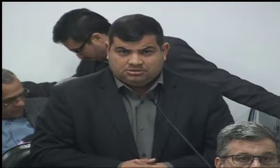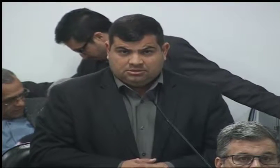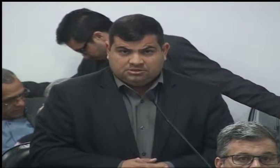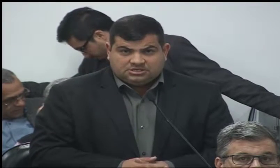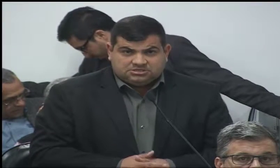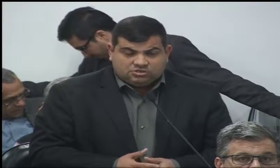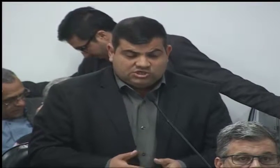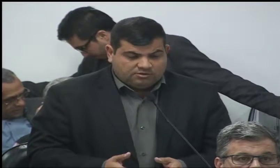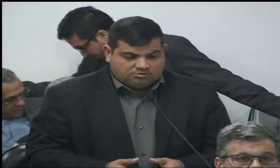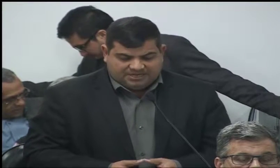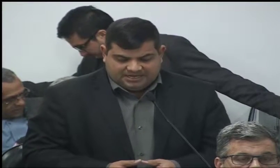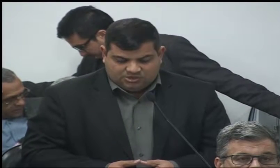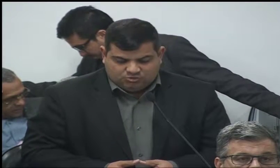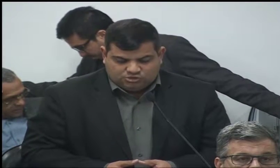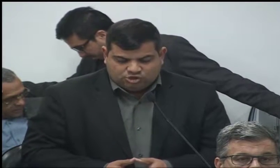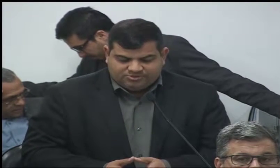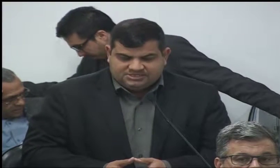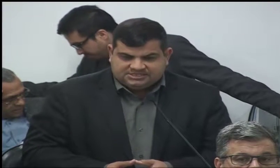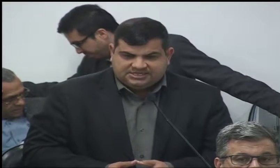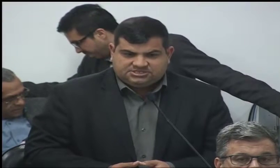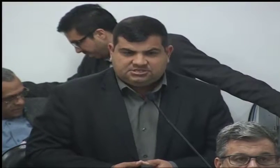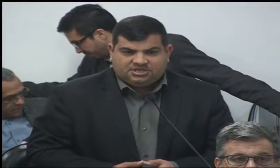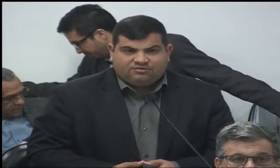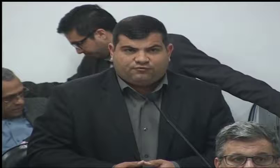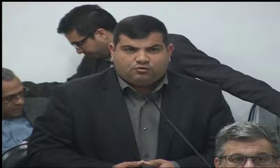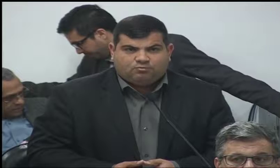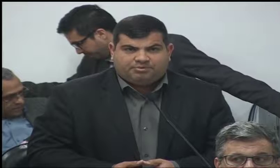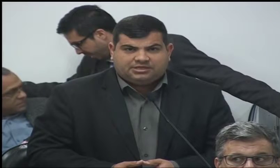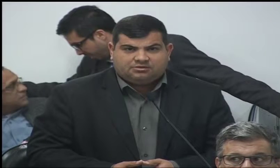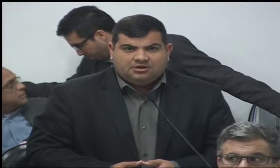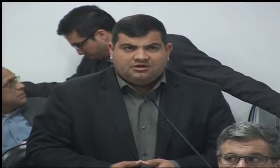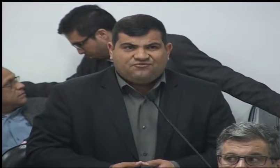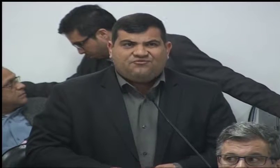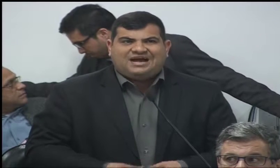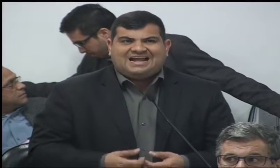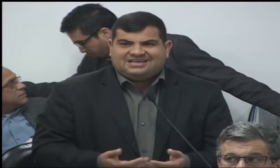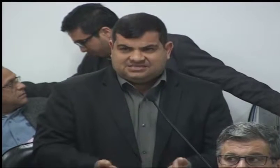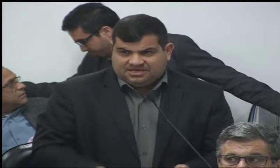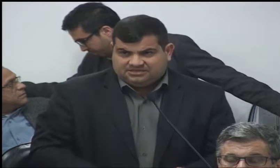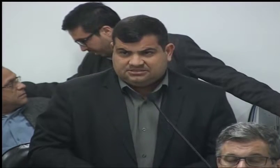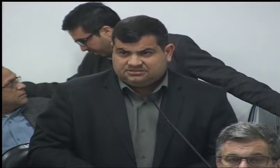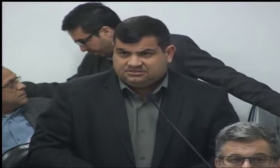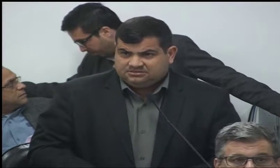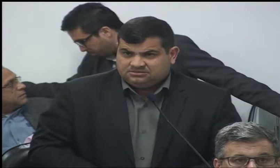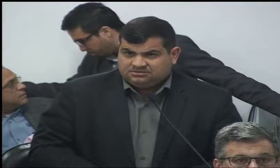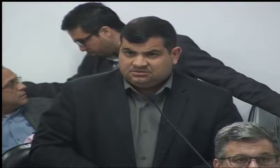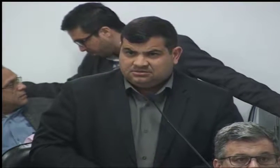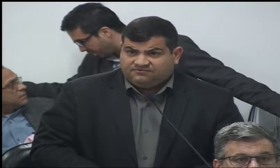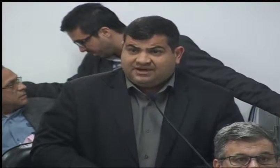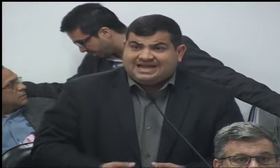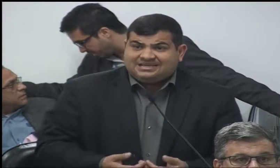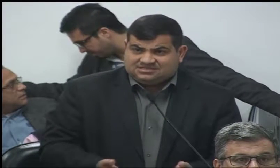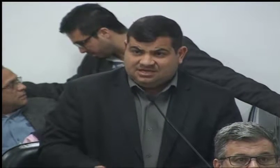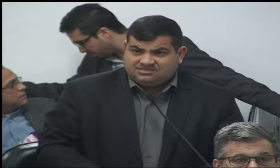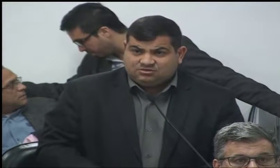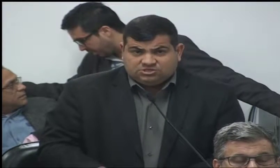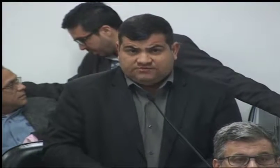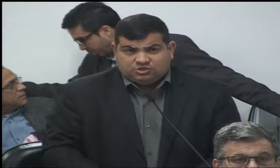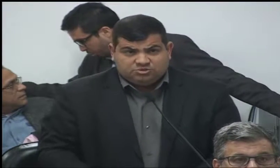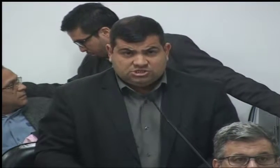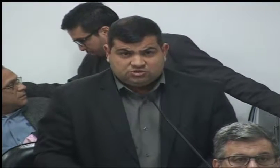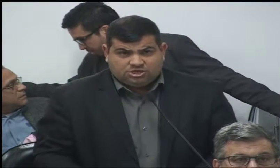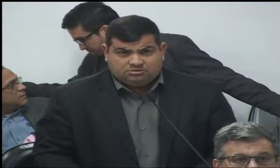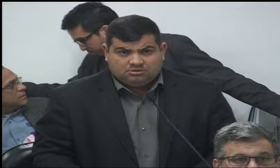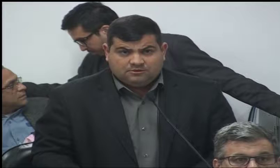passou. Se nós formos pegar aqui o ano de 2017 inteiro, não foram cumpridas várias leis. Várias leis,